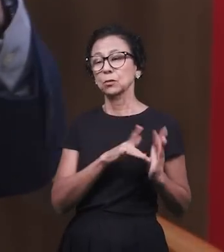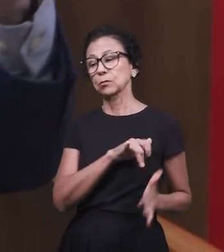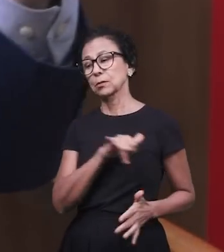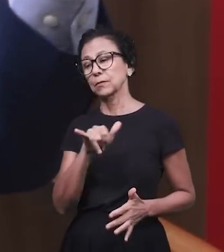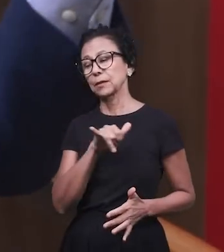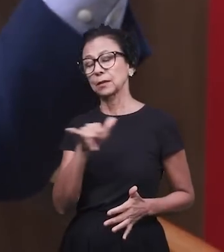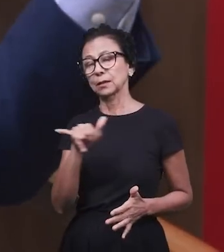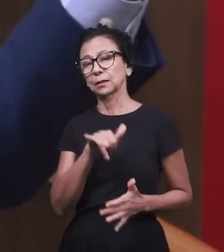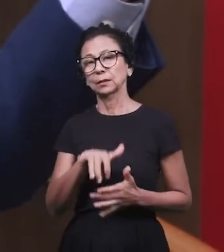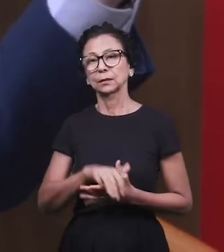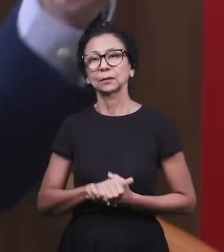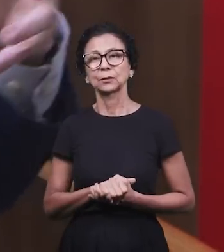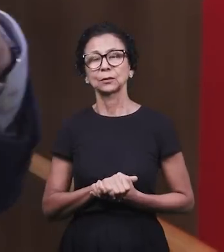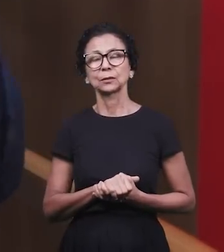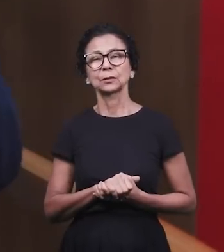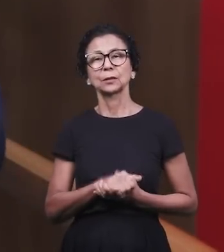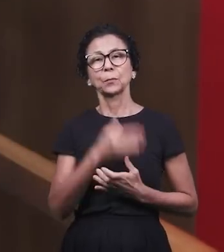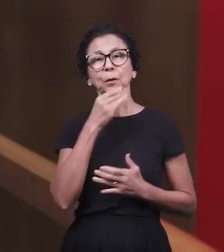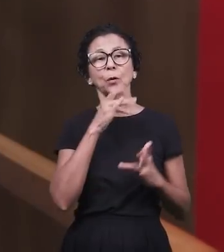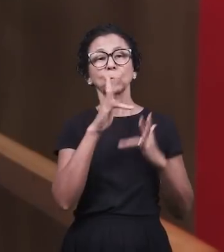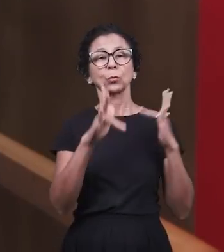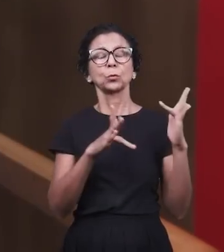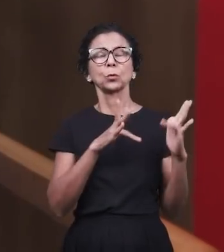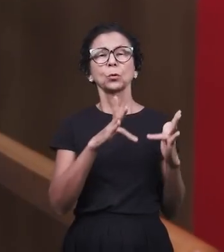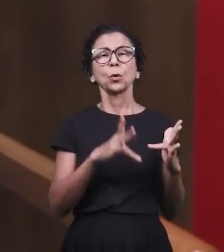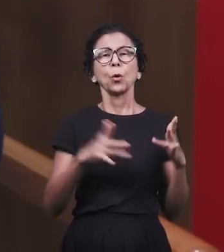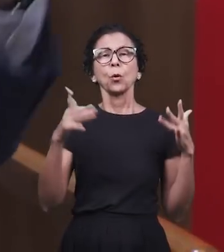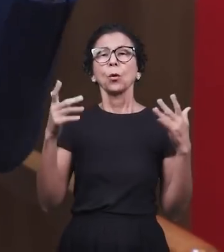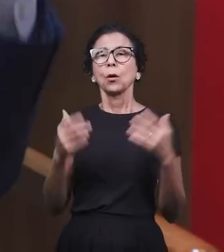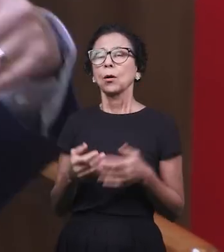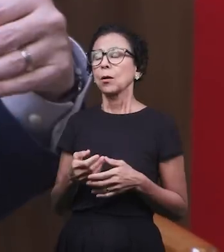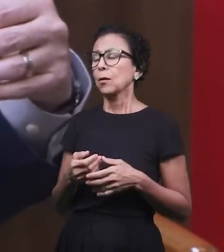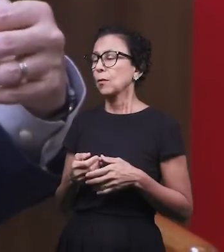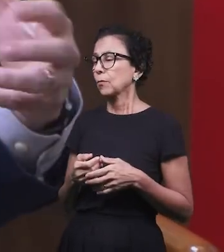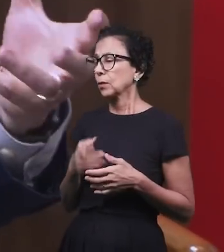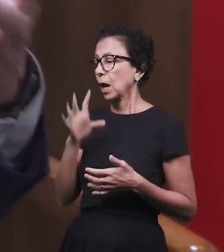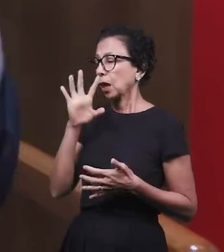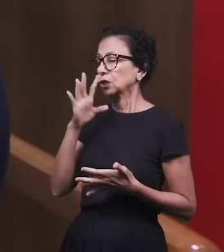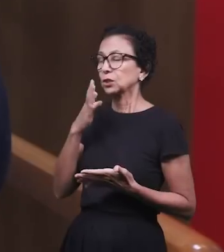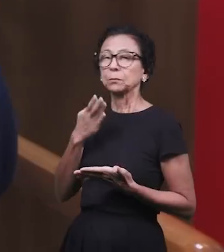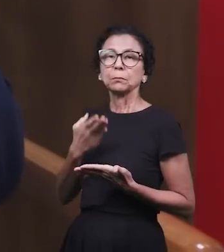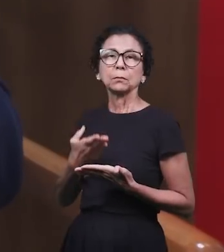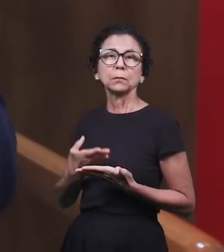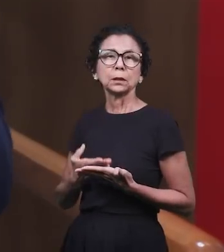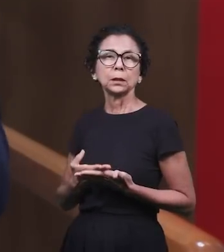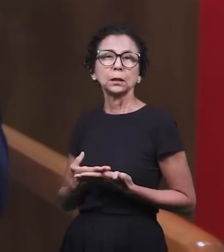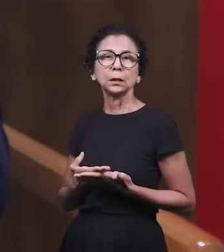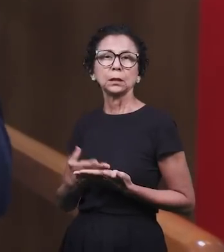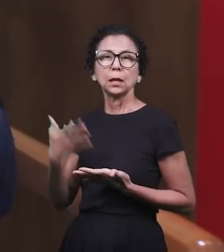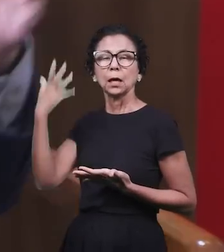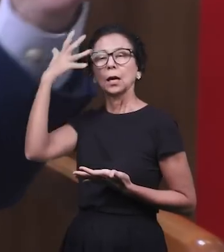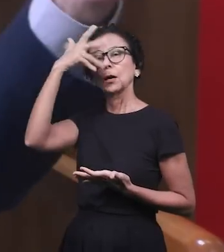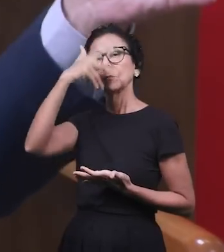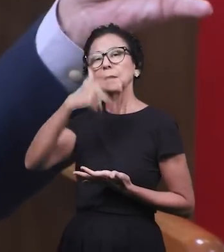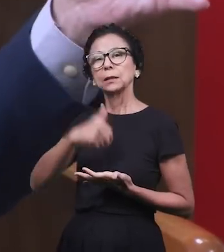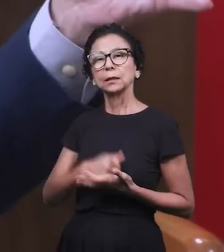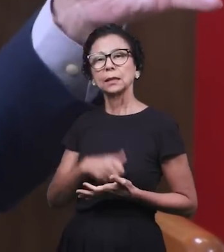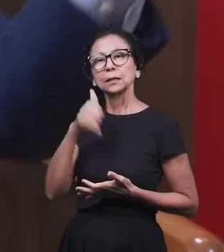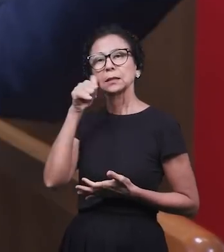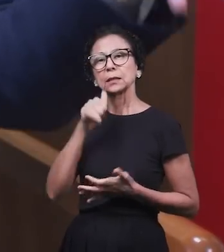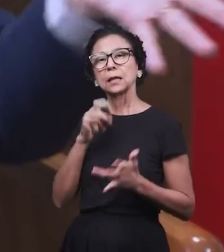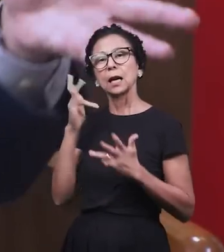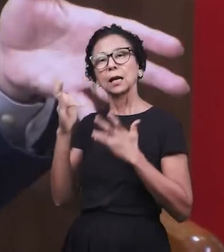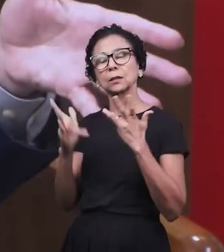a beleza, a singularidade da aparência, da formosura da sua